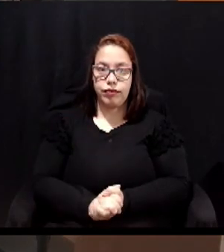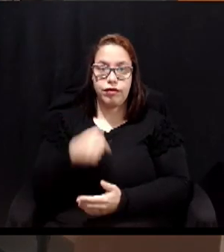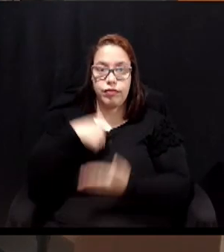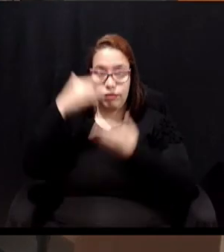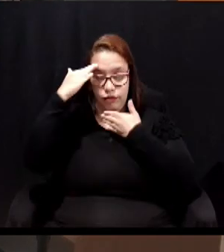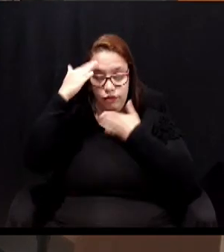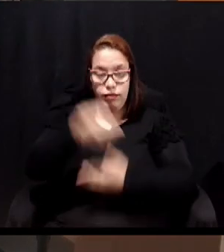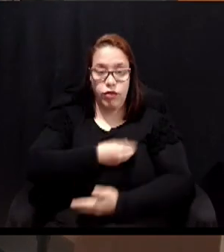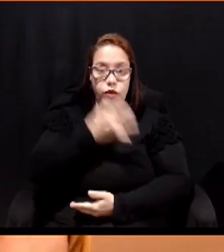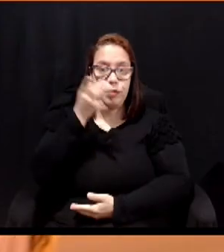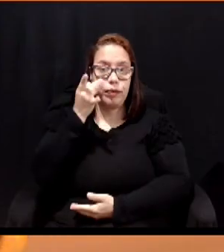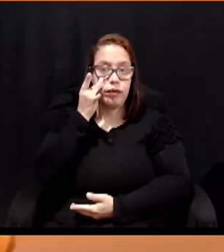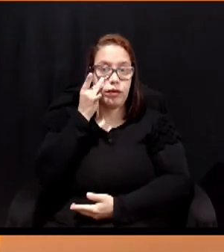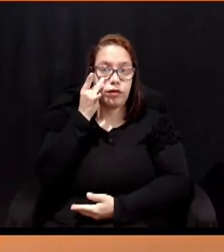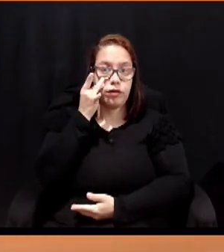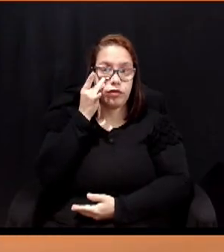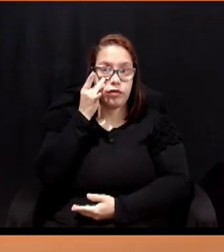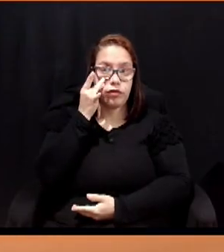aqui do